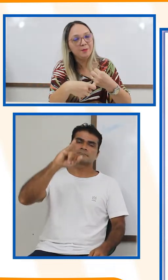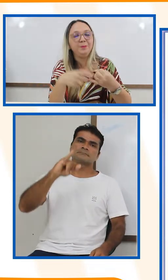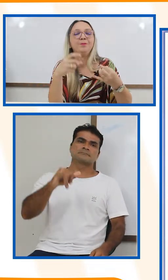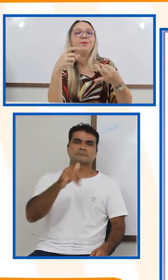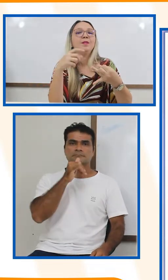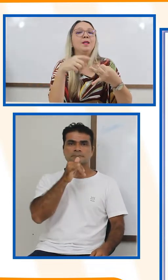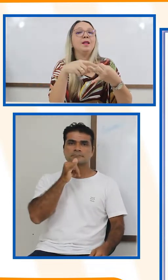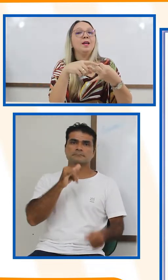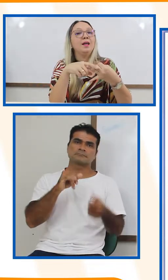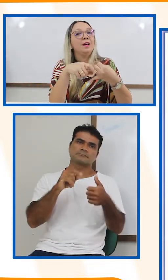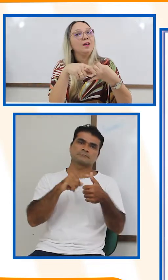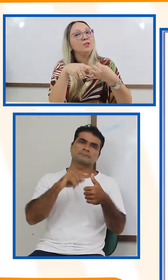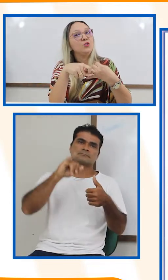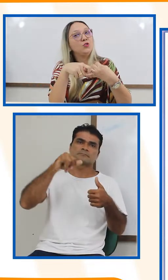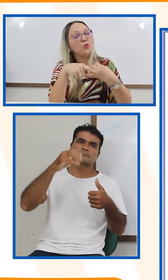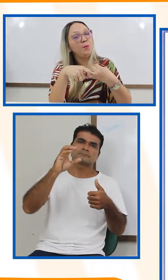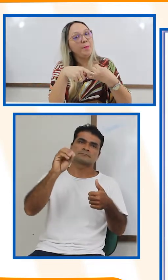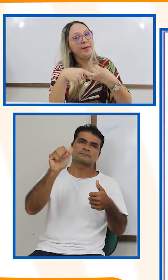Joaninha,